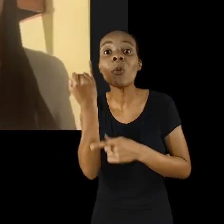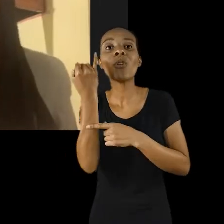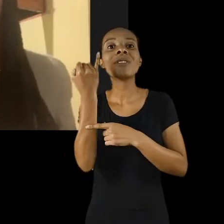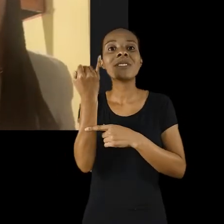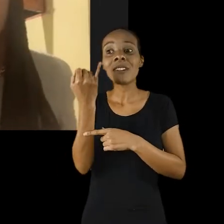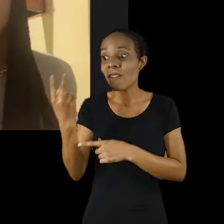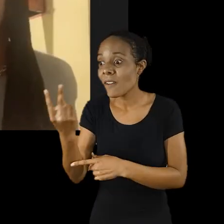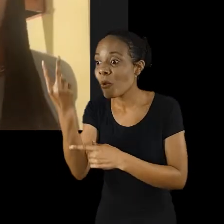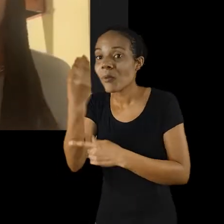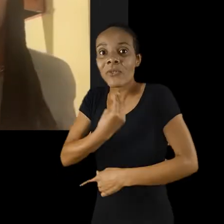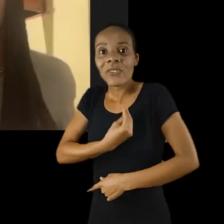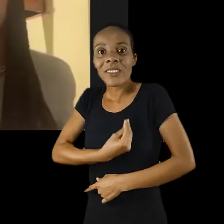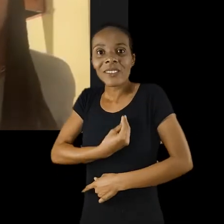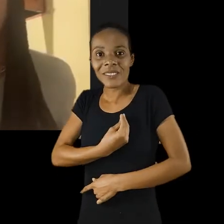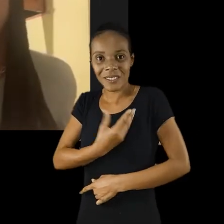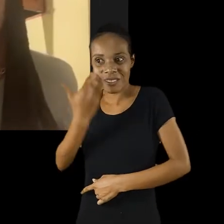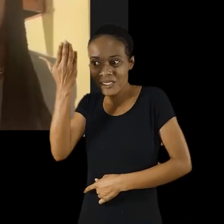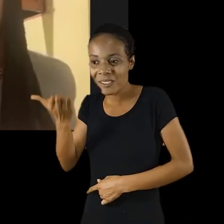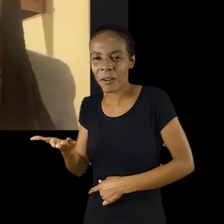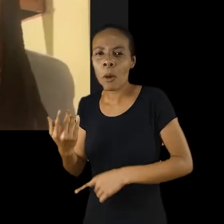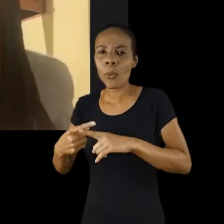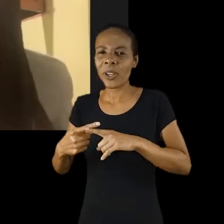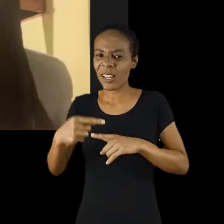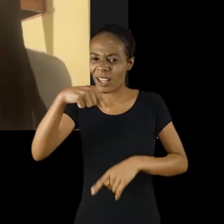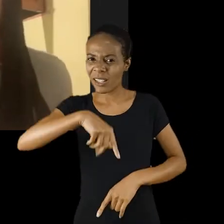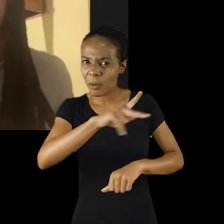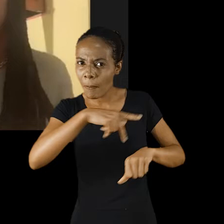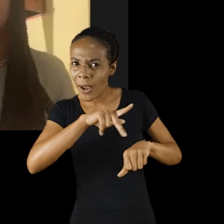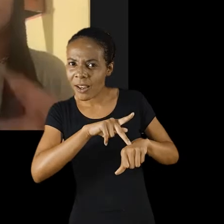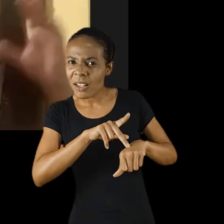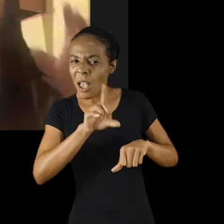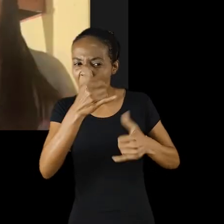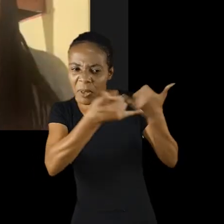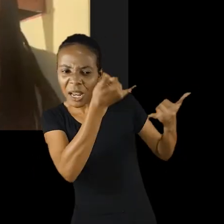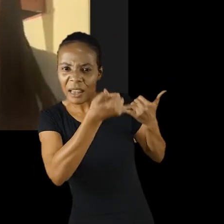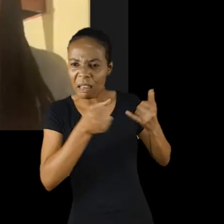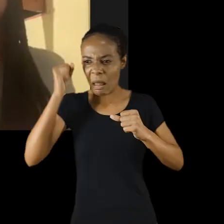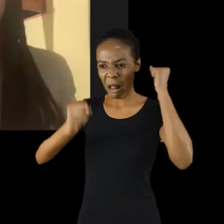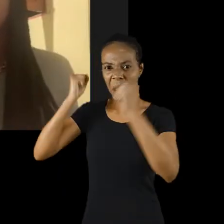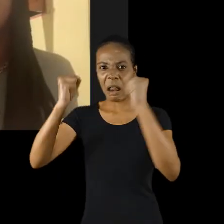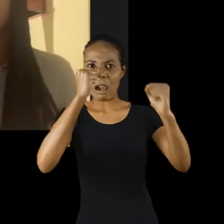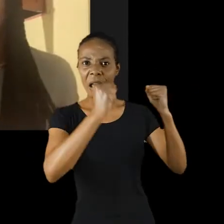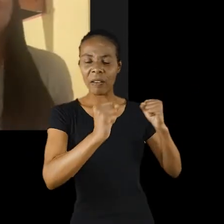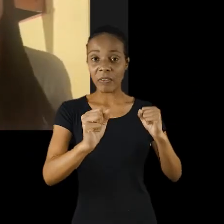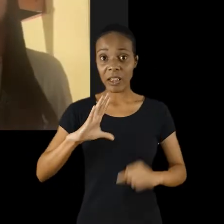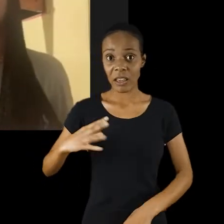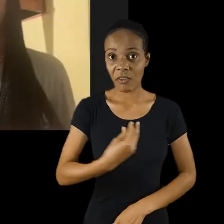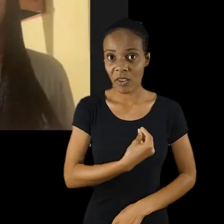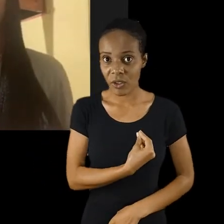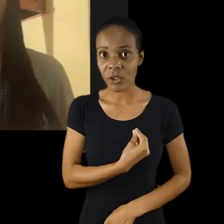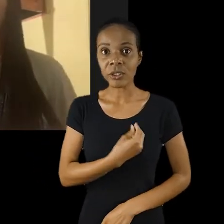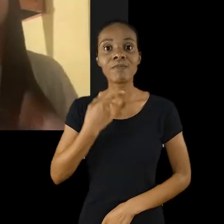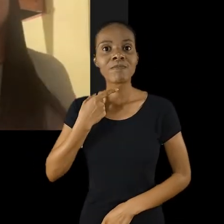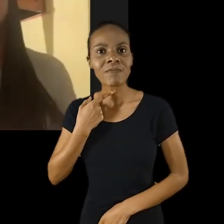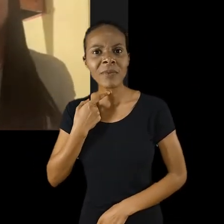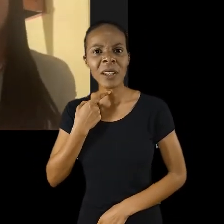esse BO? Porque esse país não é o país que mais mata travesti por brincadeira e por estatística e por status. É por sangue, e muito sangue.